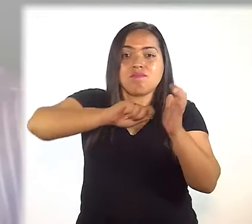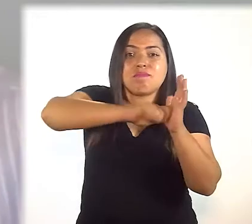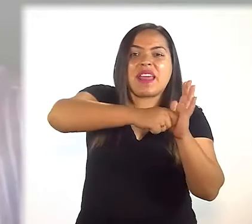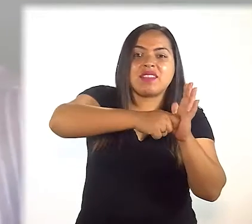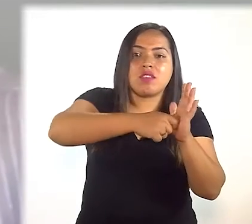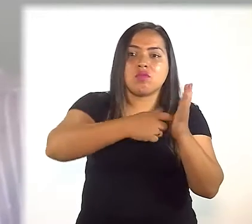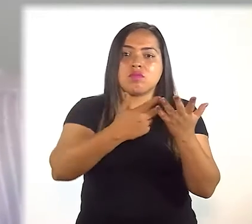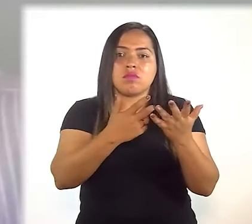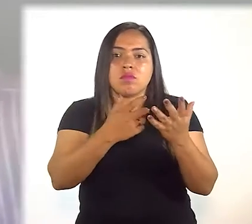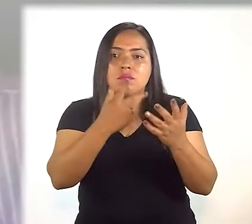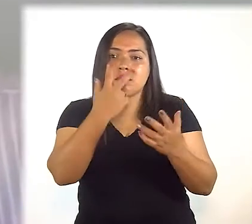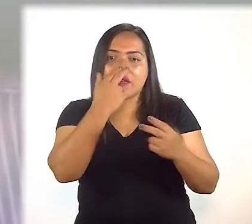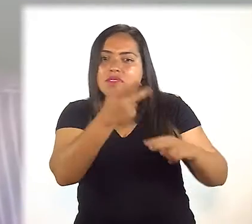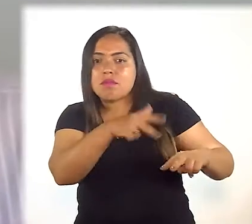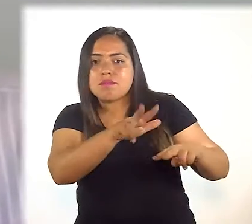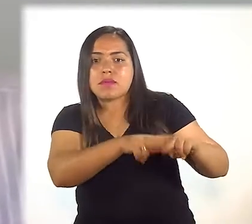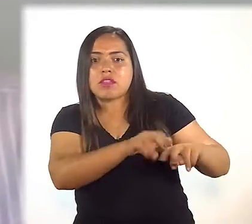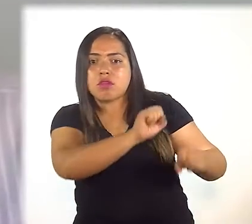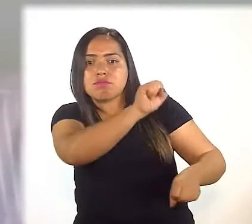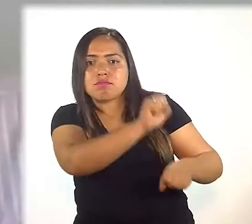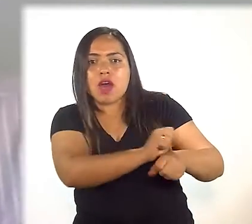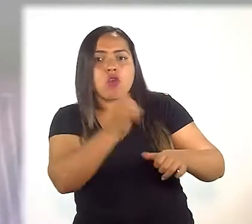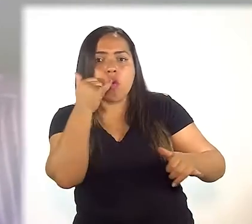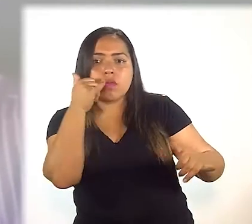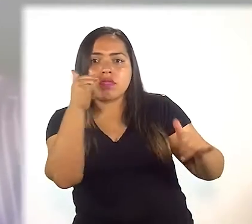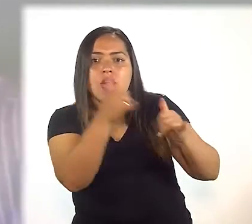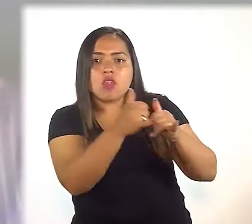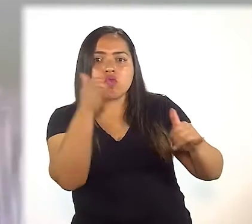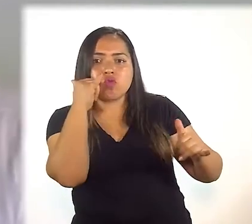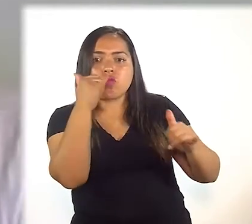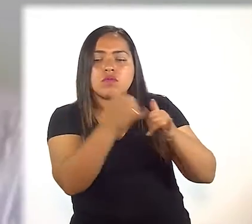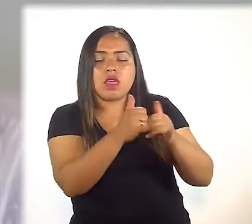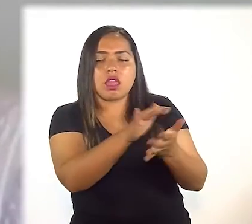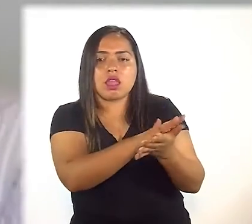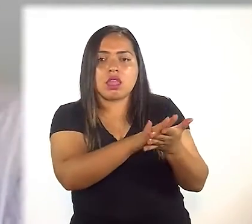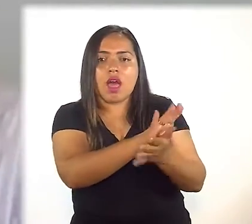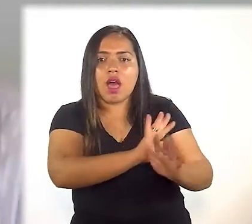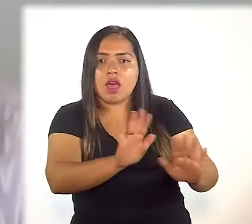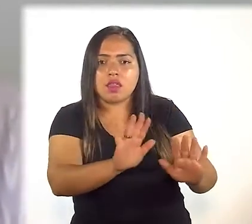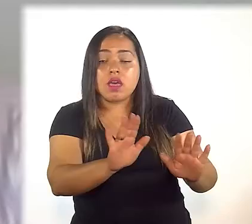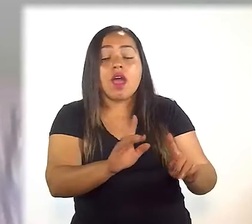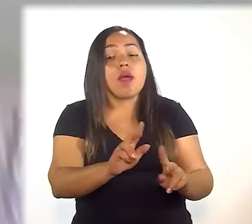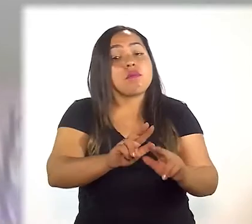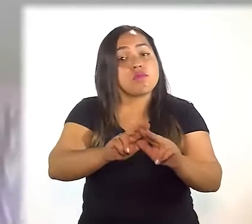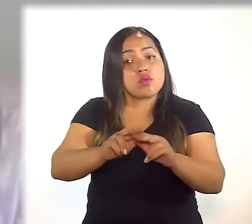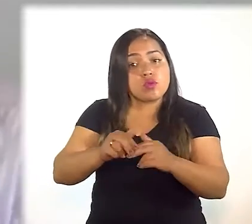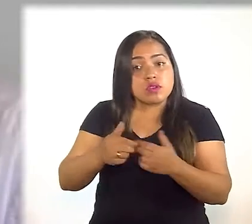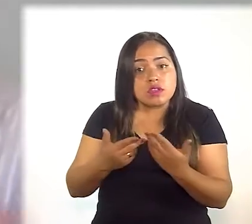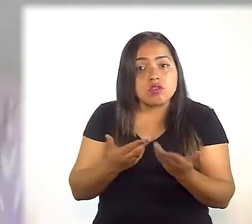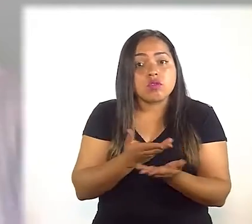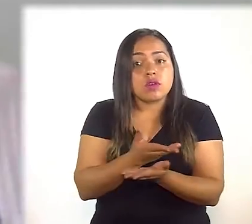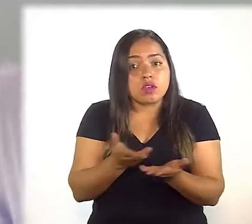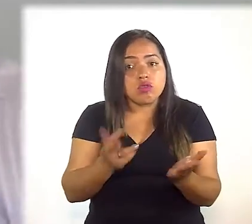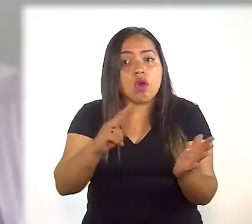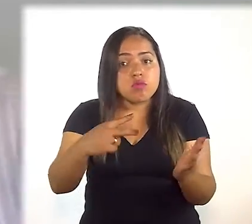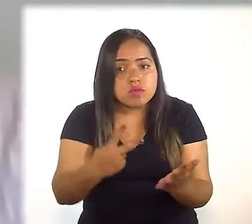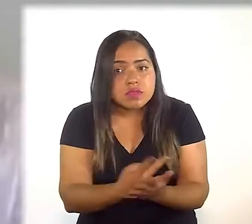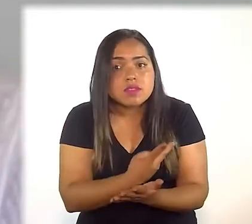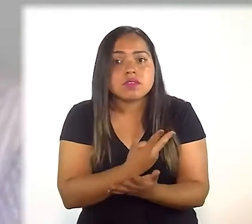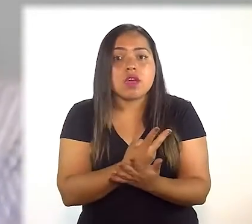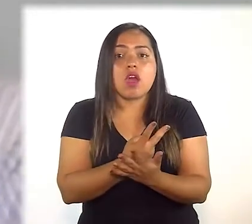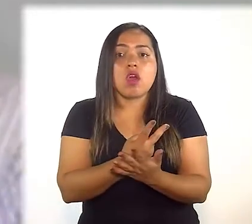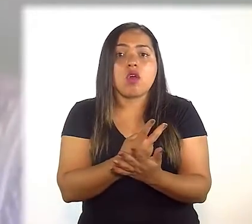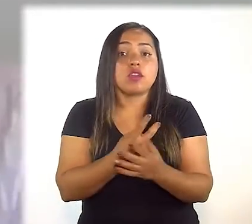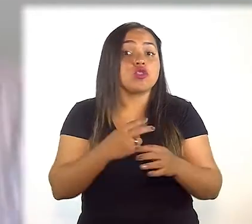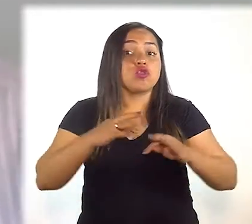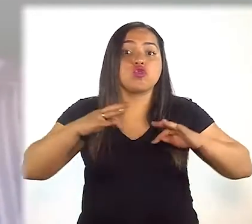acarretou um represamento de denúncias num primeiro momento, né? E eu acho que é por esse motivo que talvez, e isso